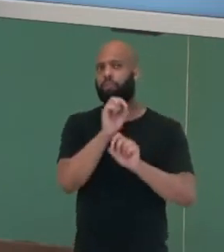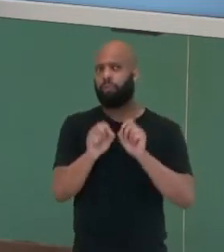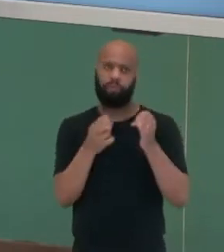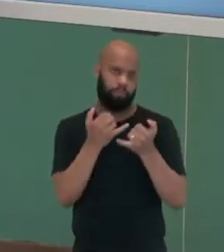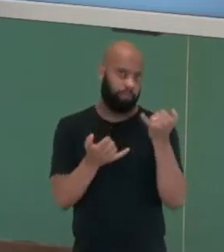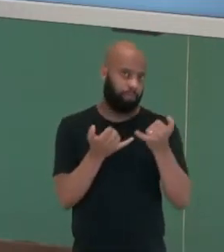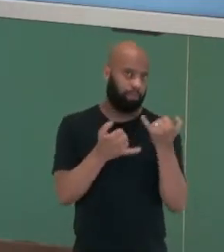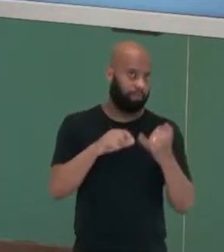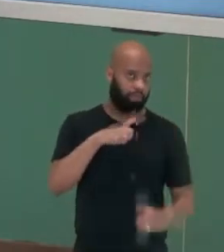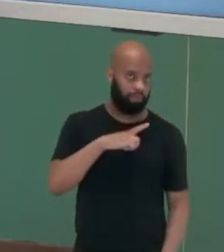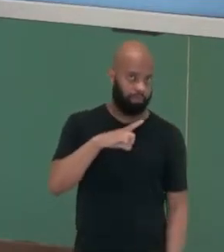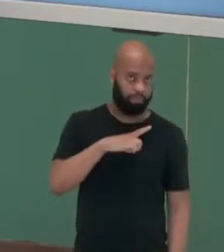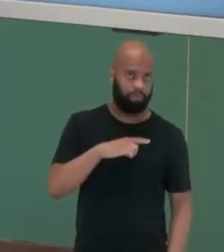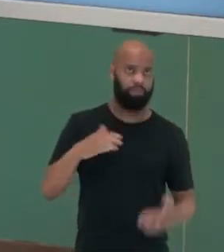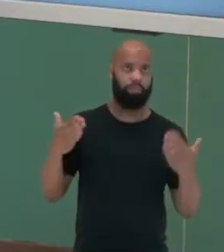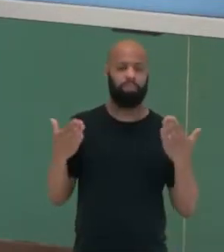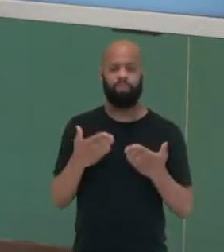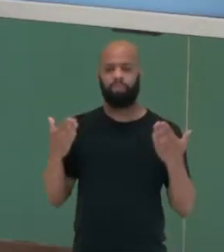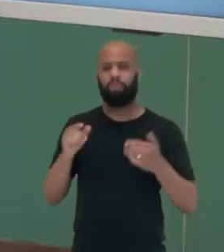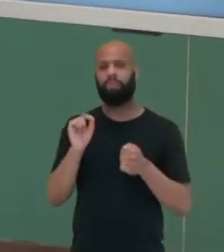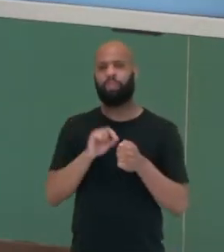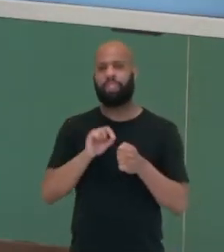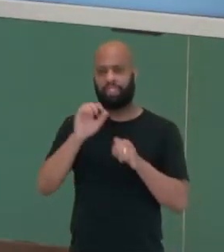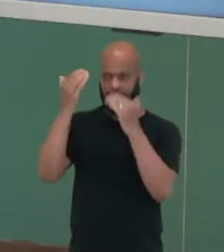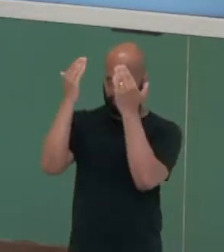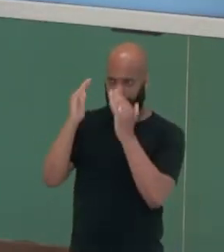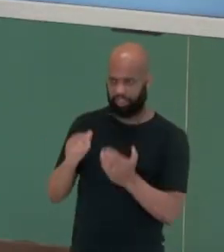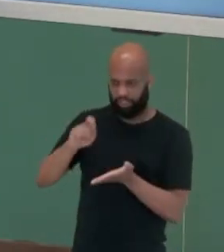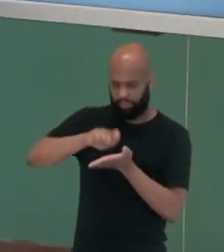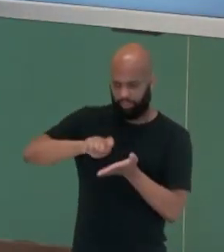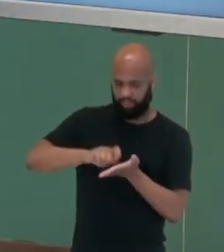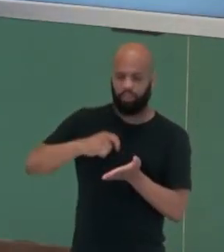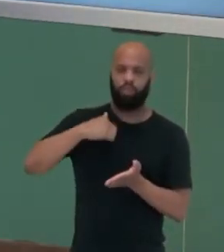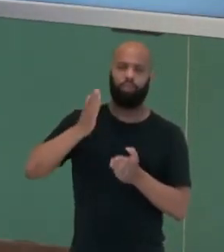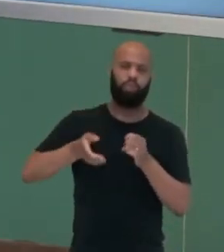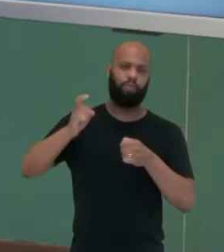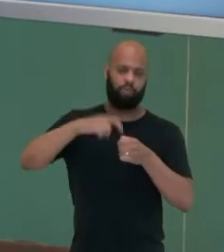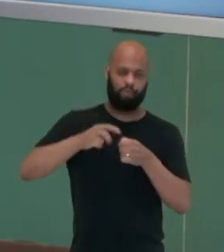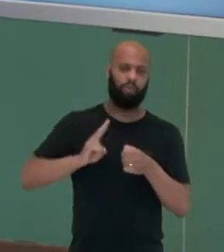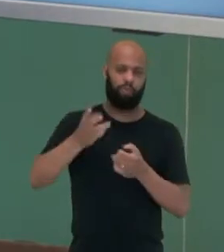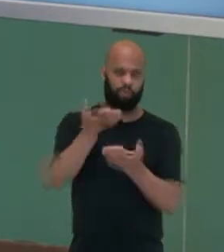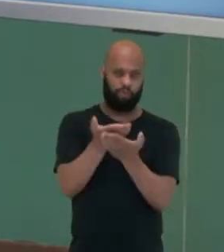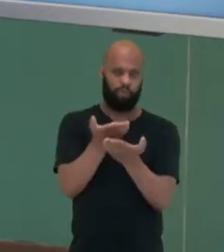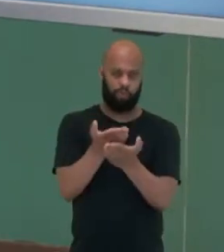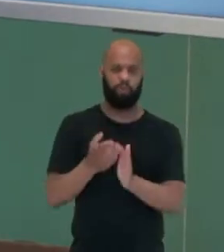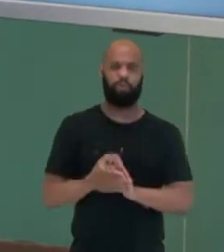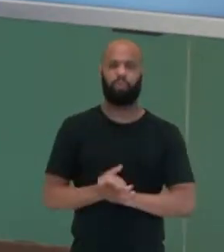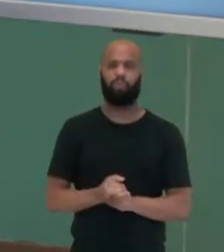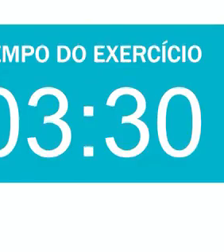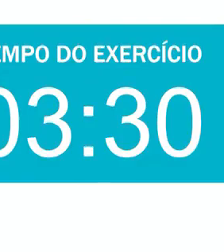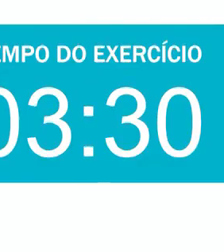semelhança, hein? Vão lá fazendo aí, eu fico aqui aguardando e nós já voltamos, hein? Vai lá, vai!